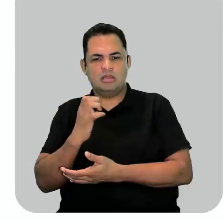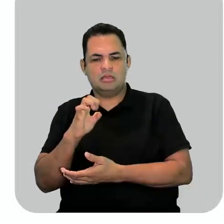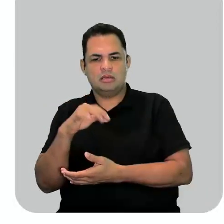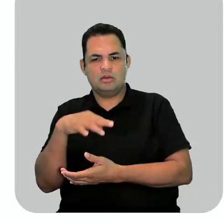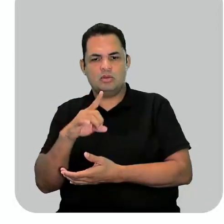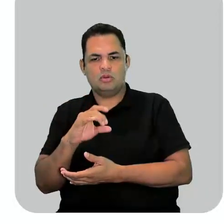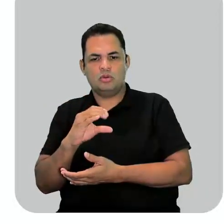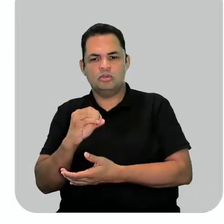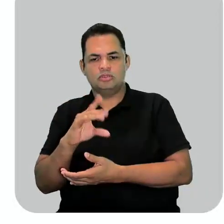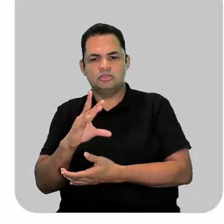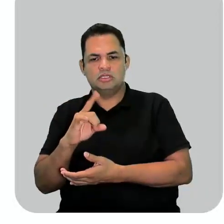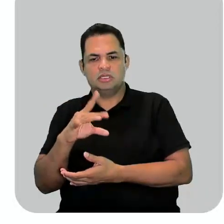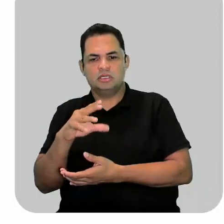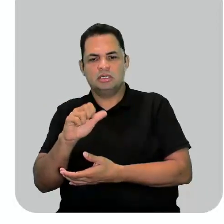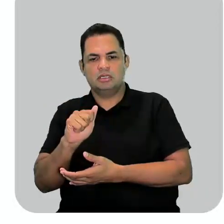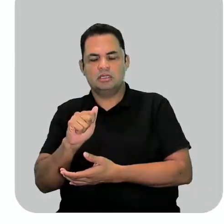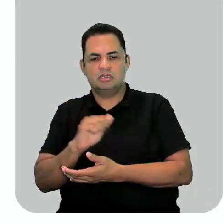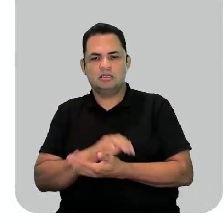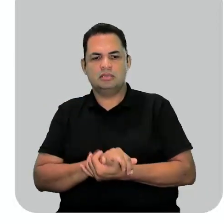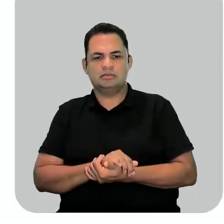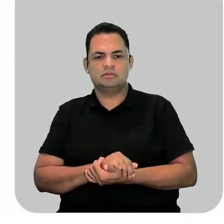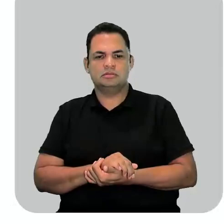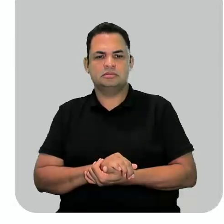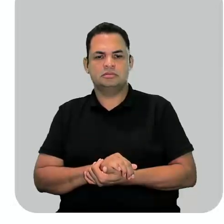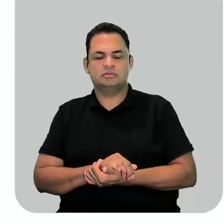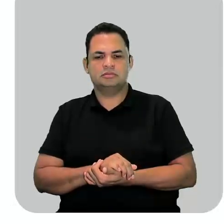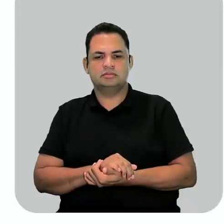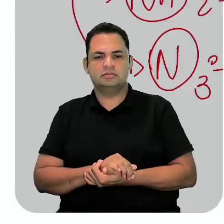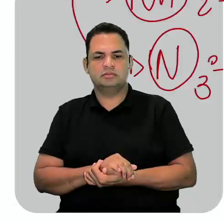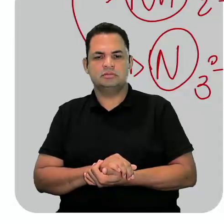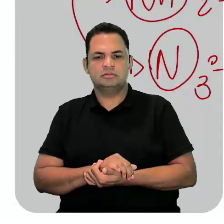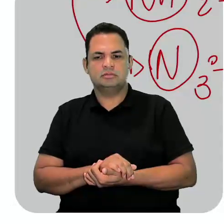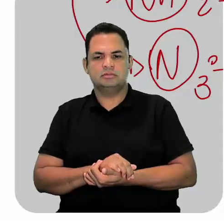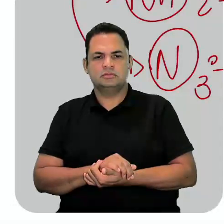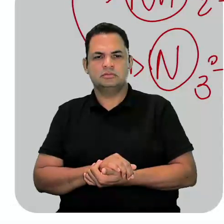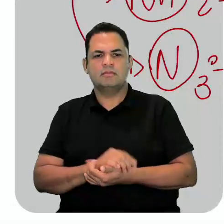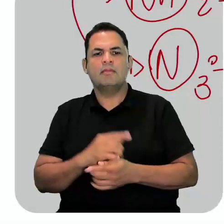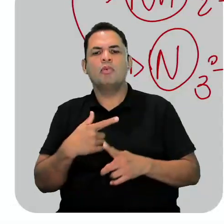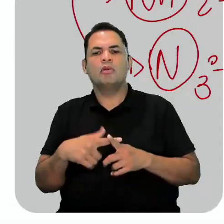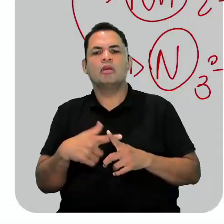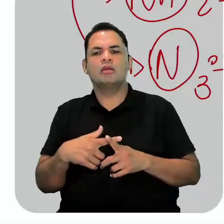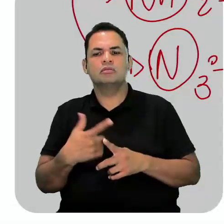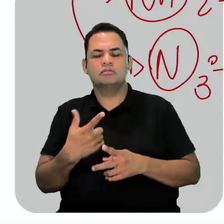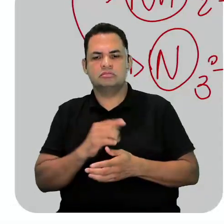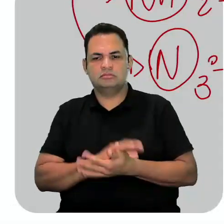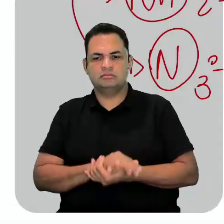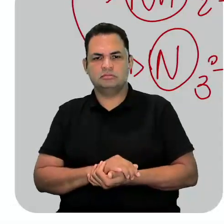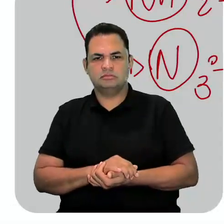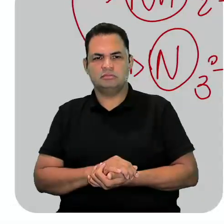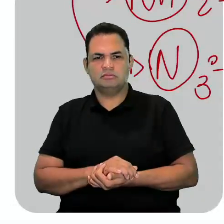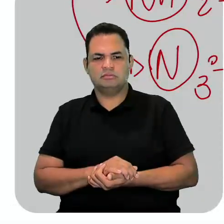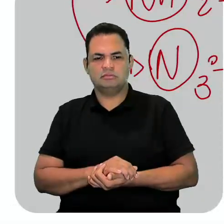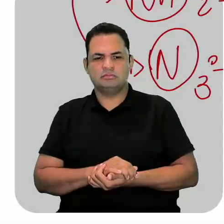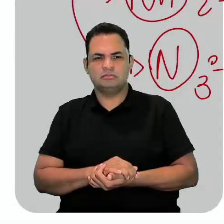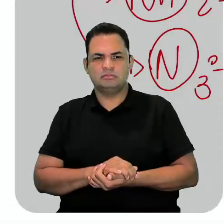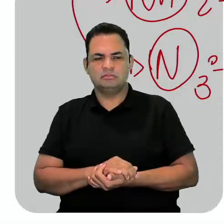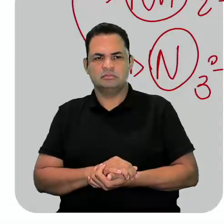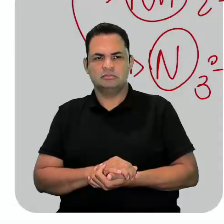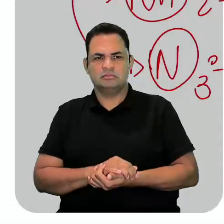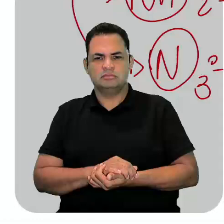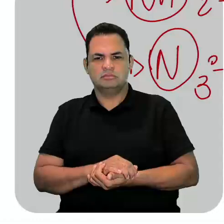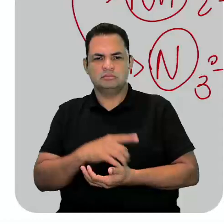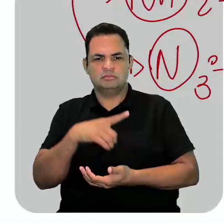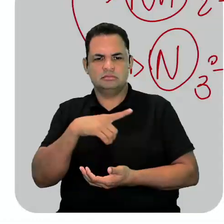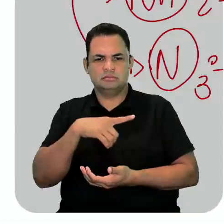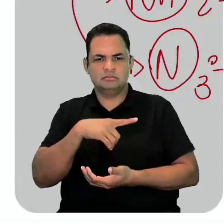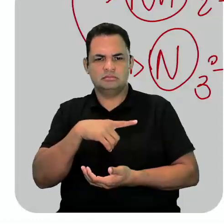heterocíclica. Vamos ver? Ó, tá certo, mas vamos lá olhar. Por quê? Olha só. Aqui eu tenho uma